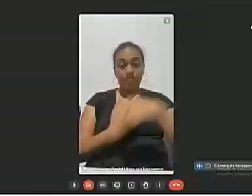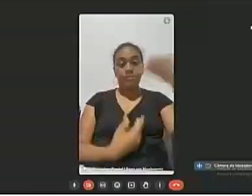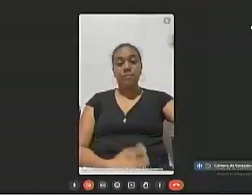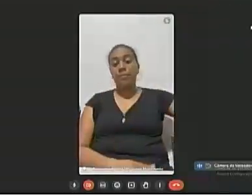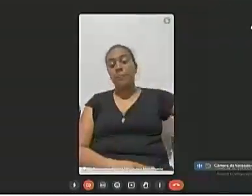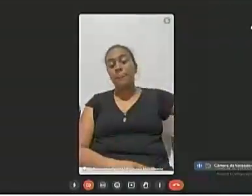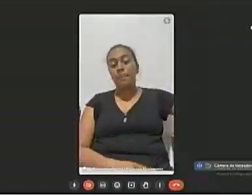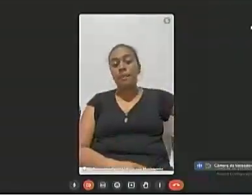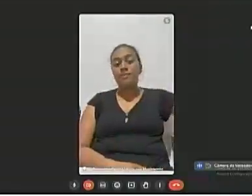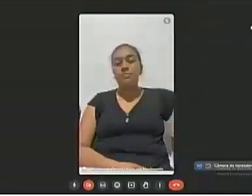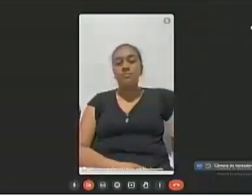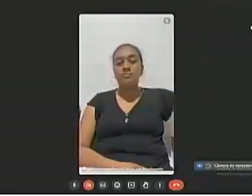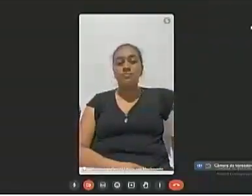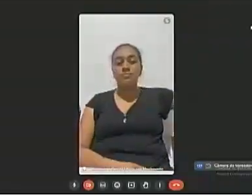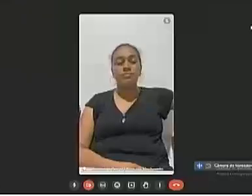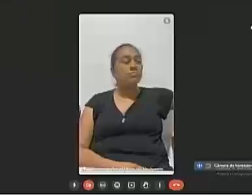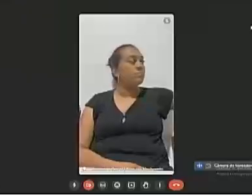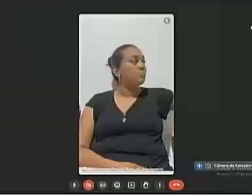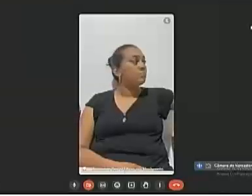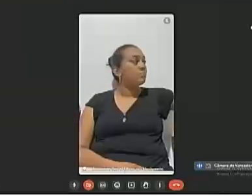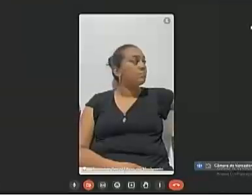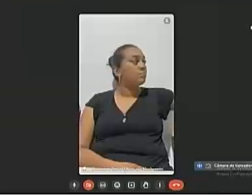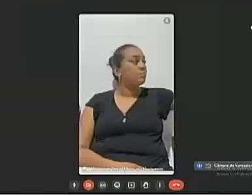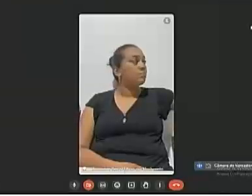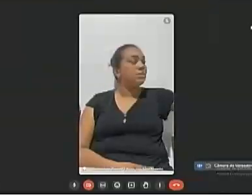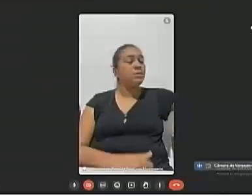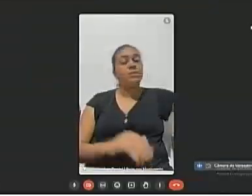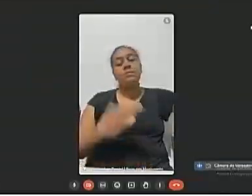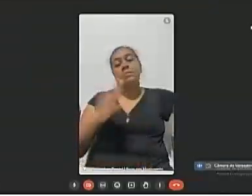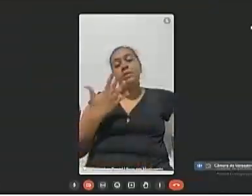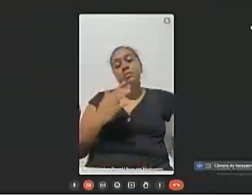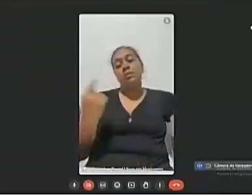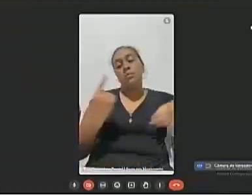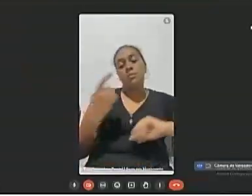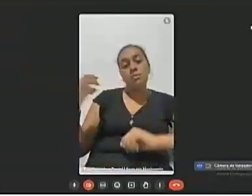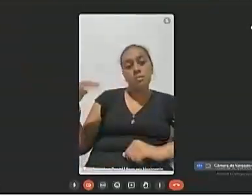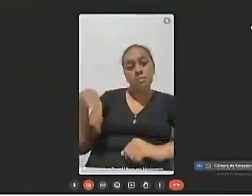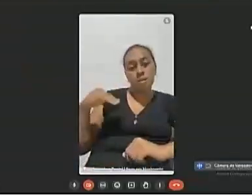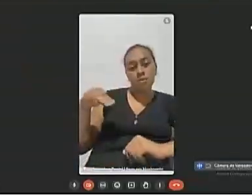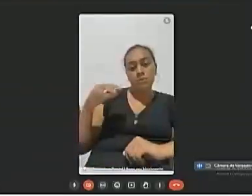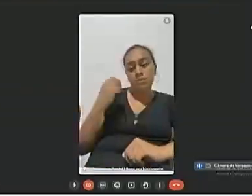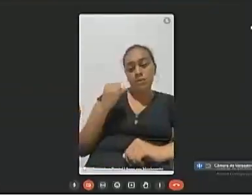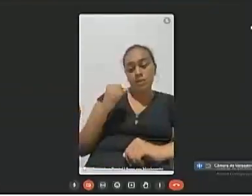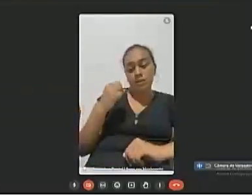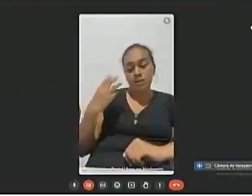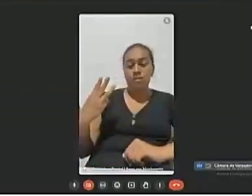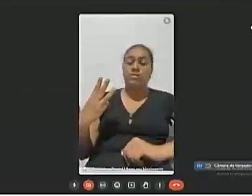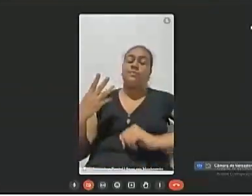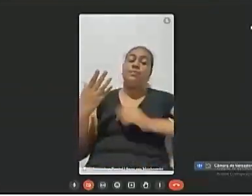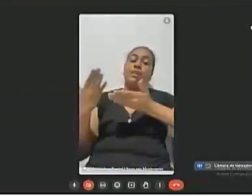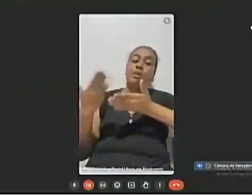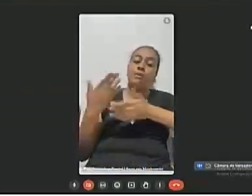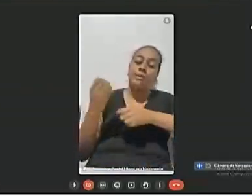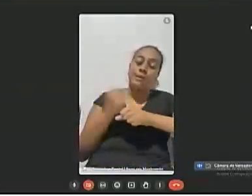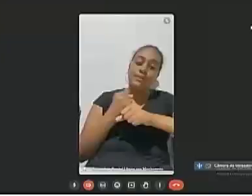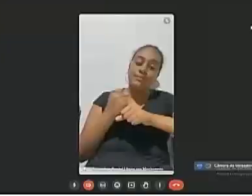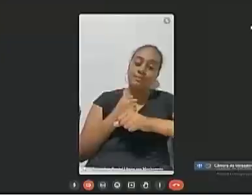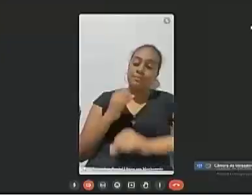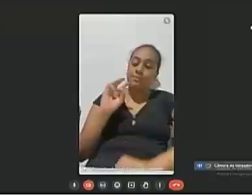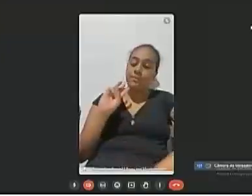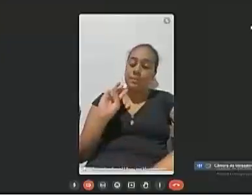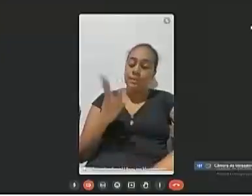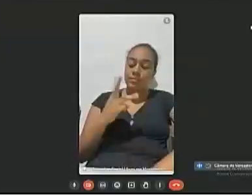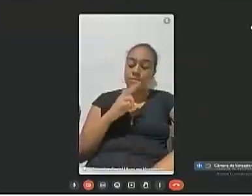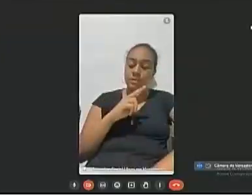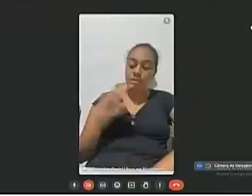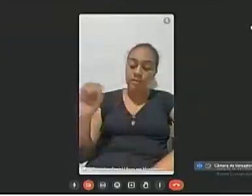daria 1,93 m. Então seria quase 2 metros de redução da cheia de 83. Para a cheia desse ano, 3.500 é aquele